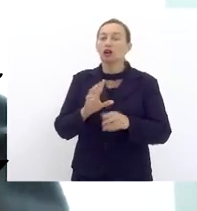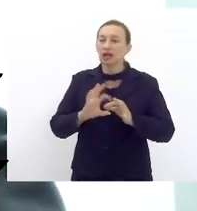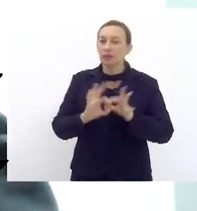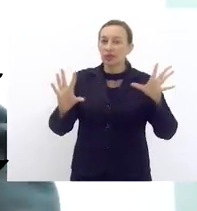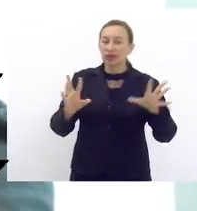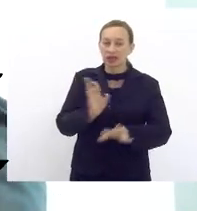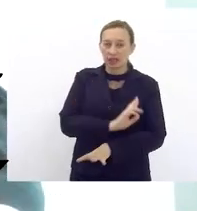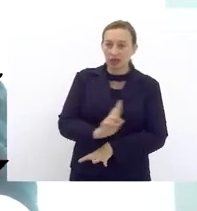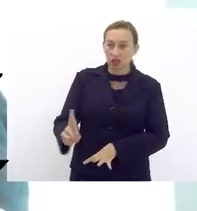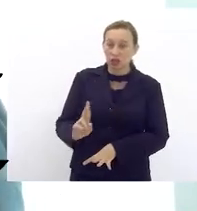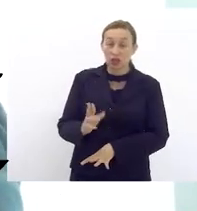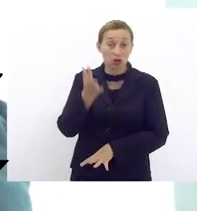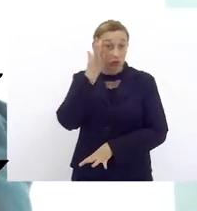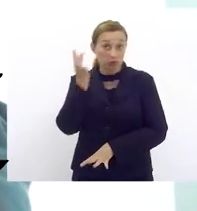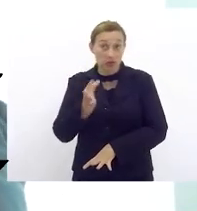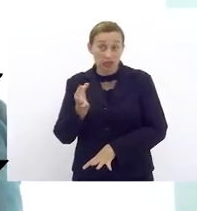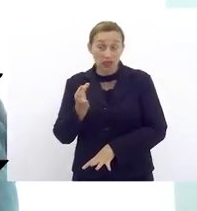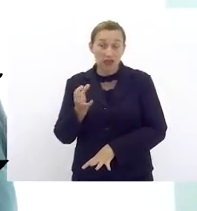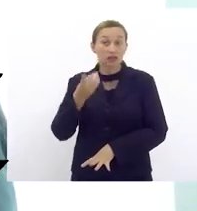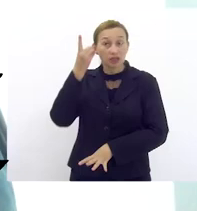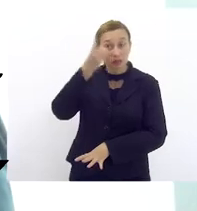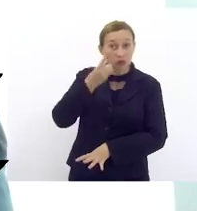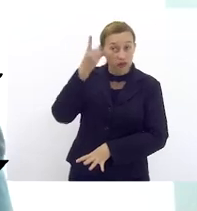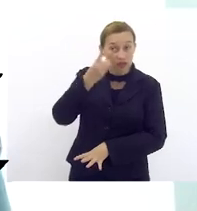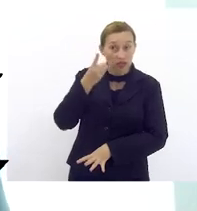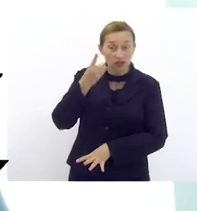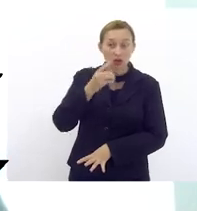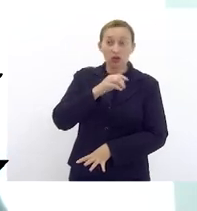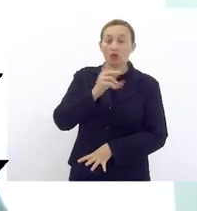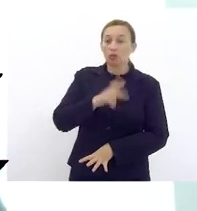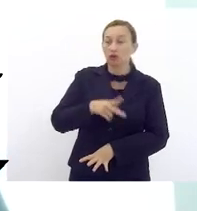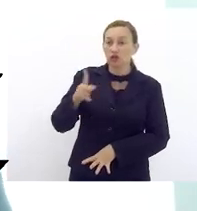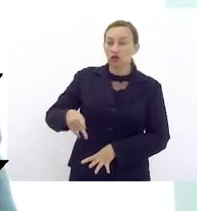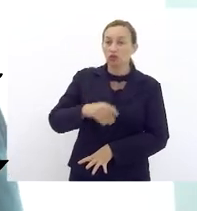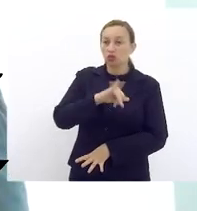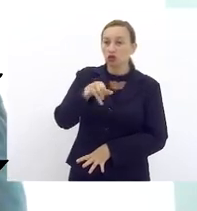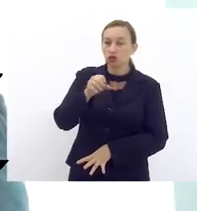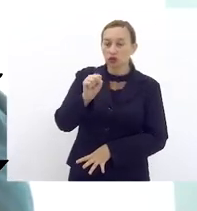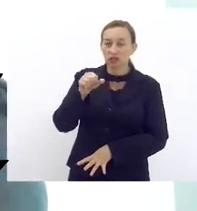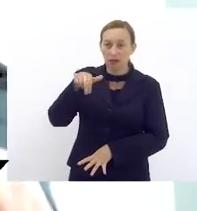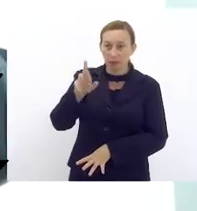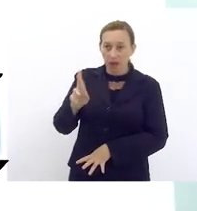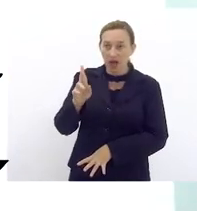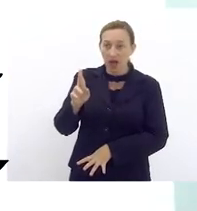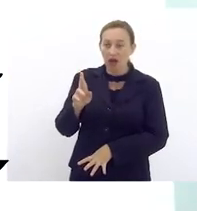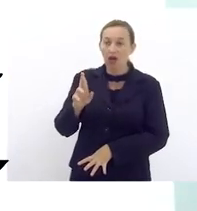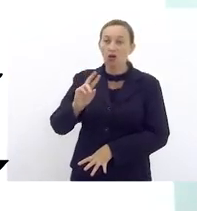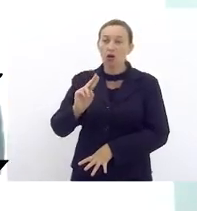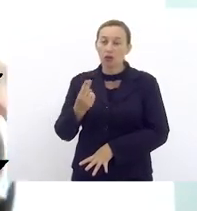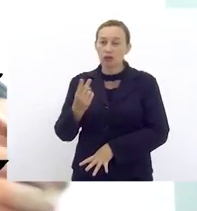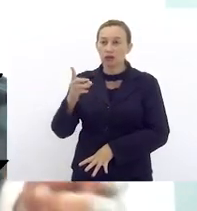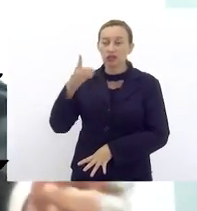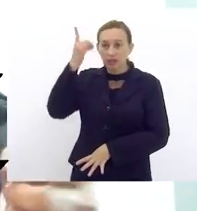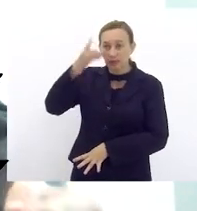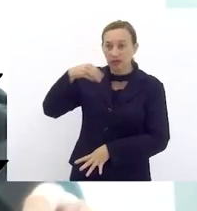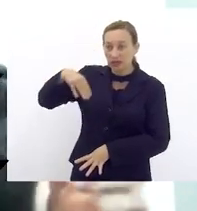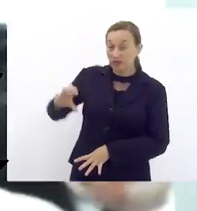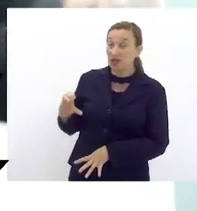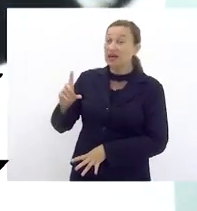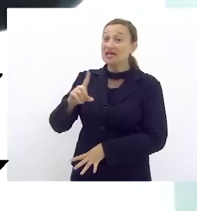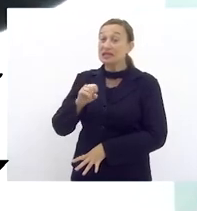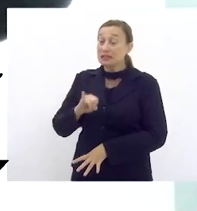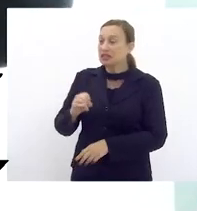religiosa e eu não sei Deputado Professor José má deputado Carlos mic se nós Já paramos inclusive cada um de nós para